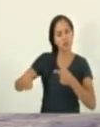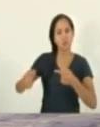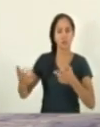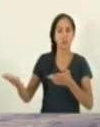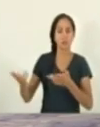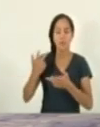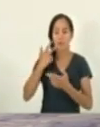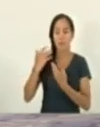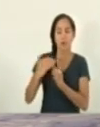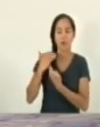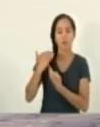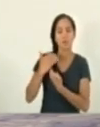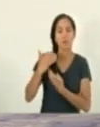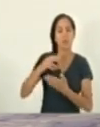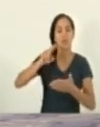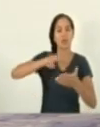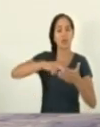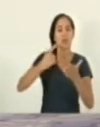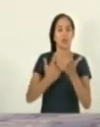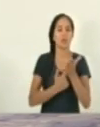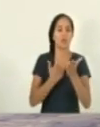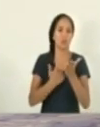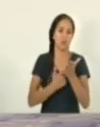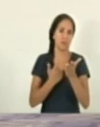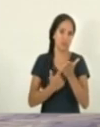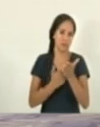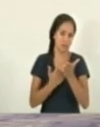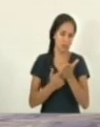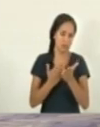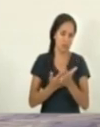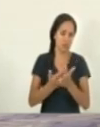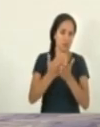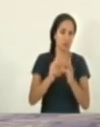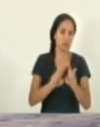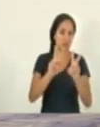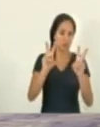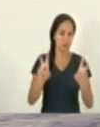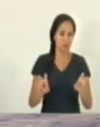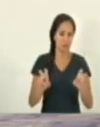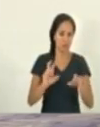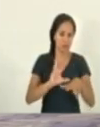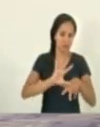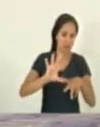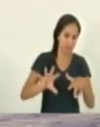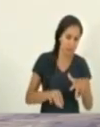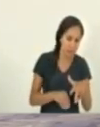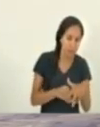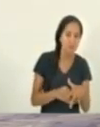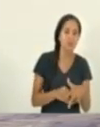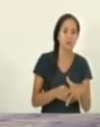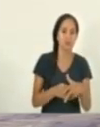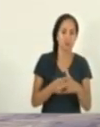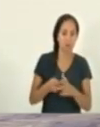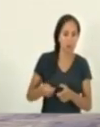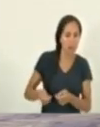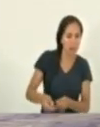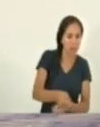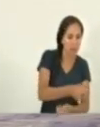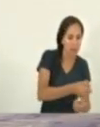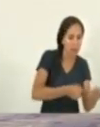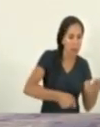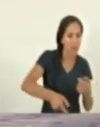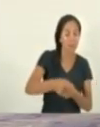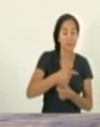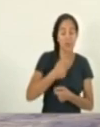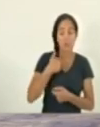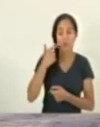livro do início da corrupção, como é que ela faz, como é que ela fez, e eu estava